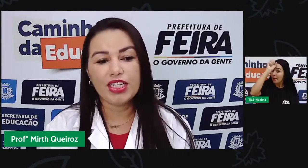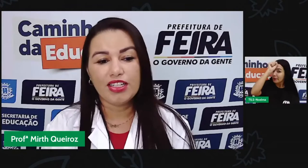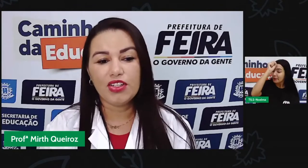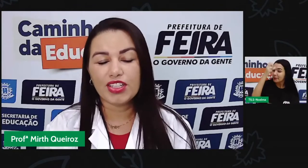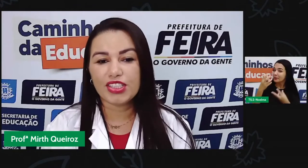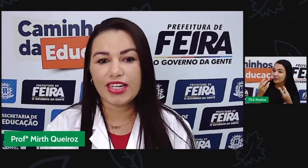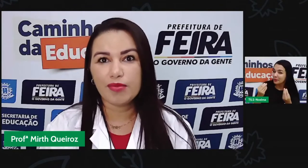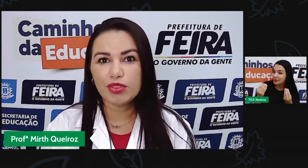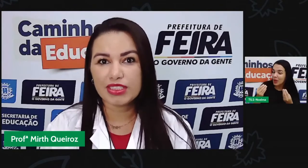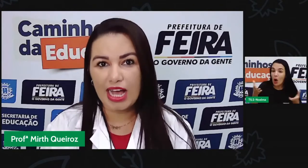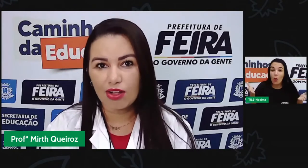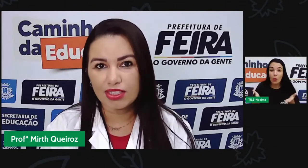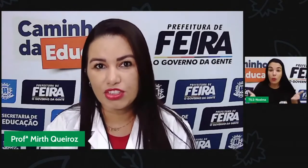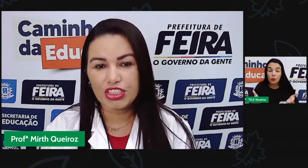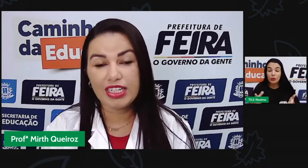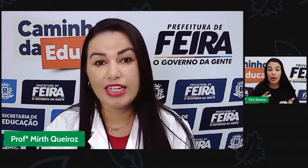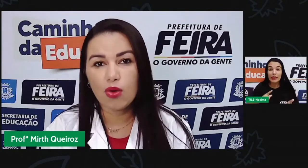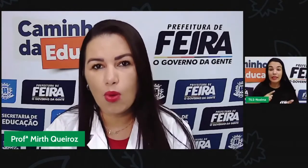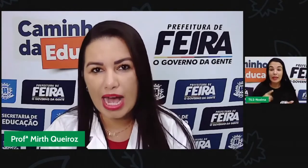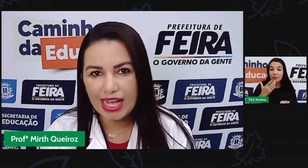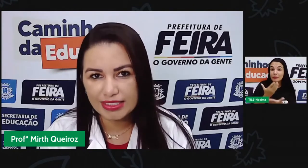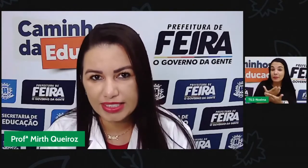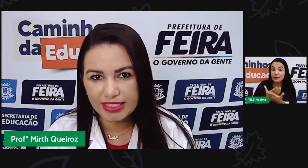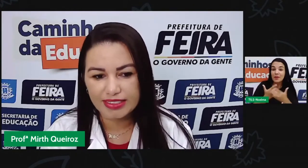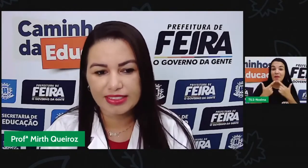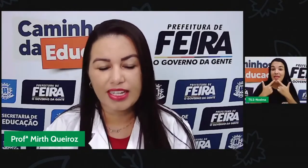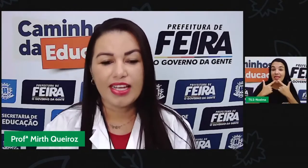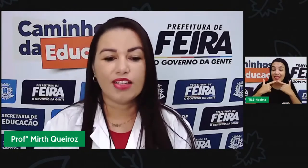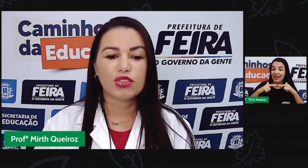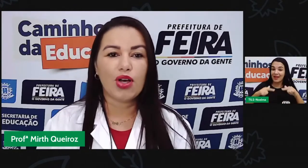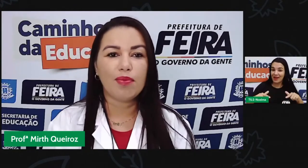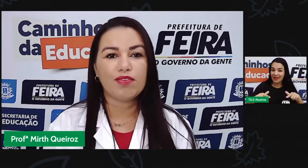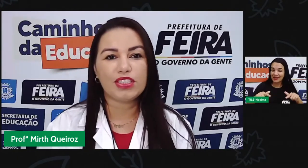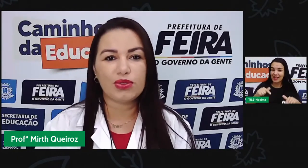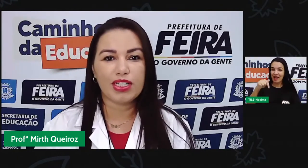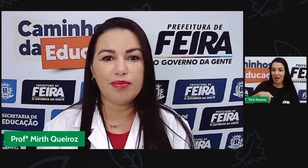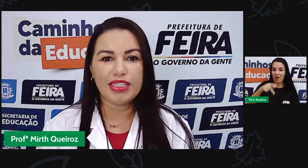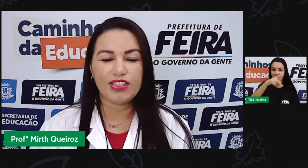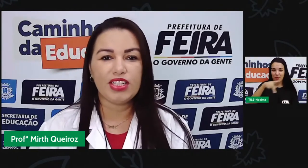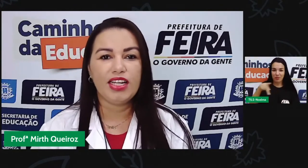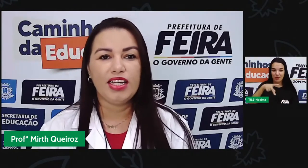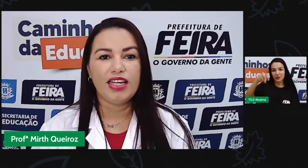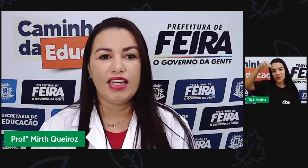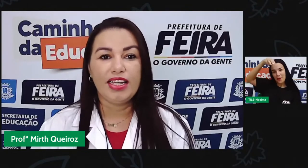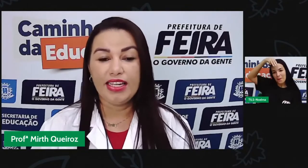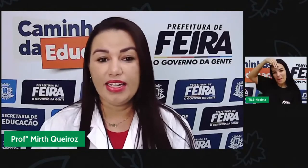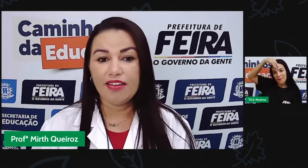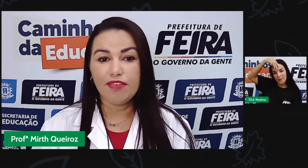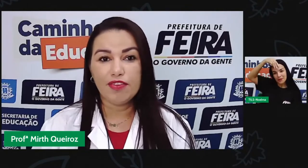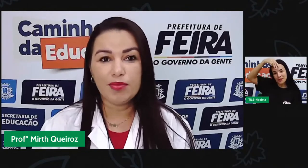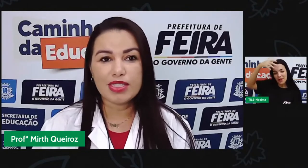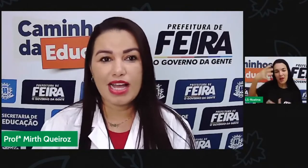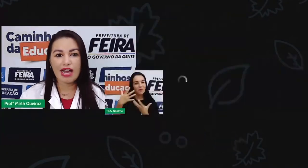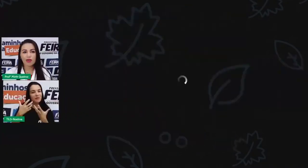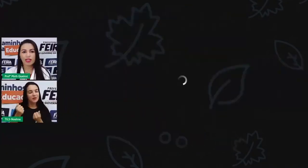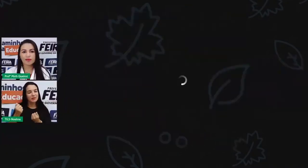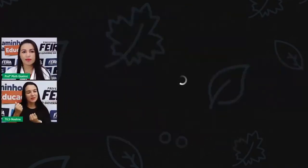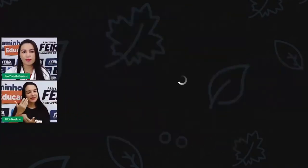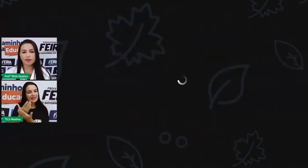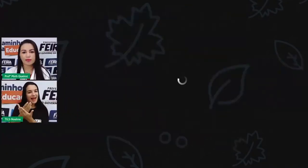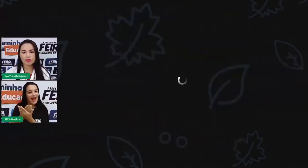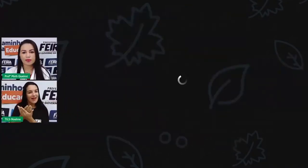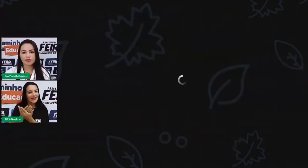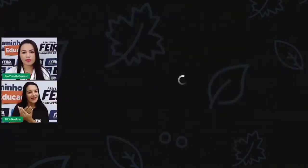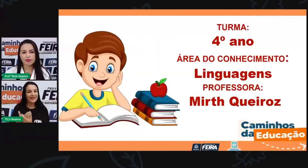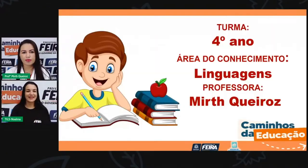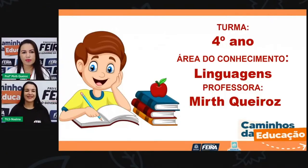hoje nós teremos aula de linguagens. Eu sou a professora Mirth e vamos à aula.